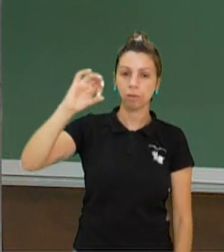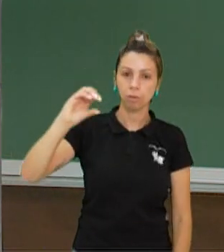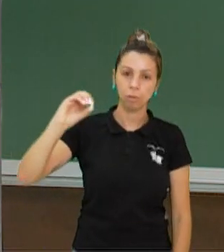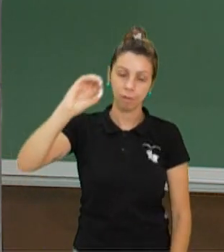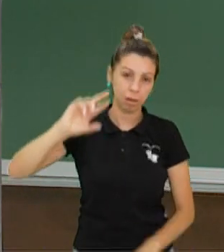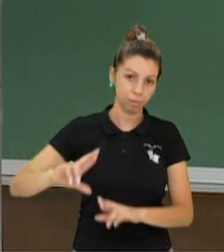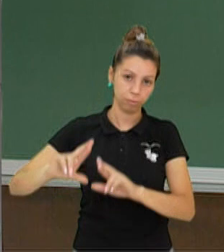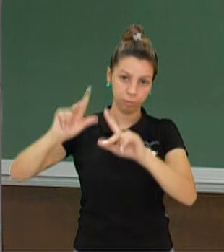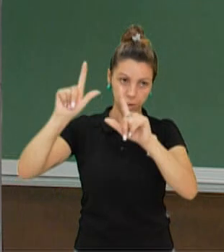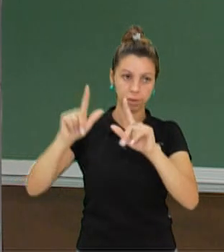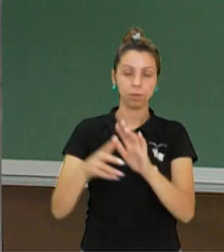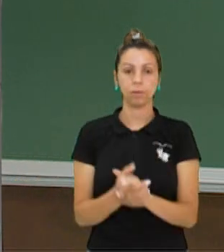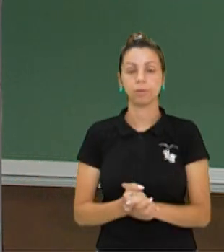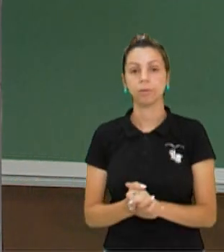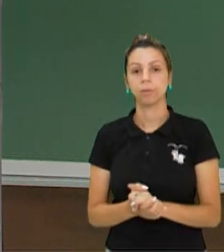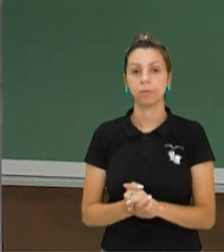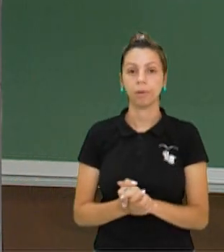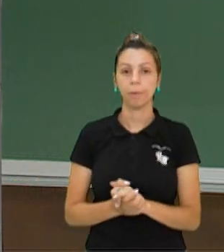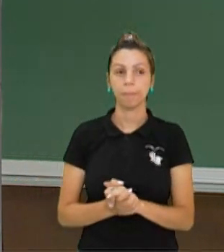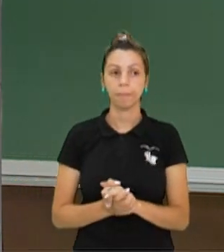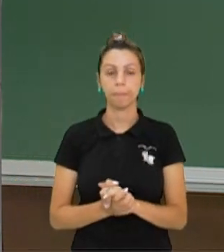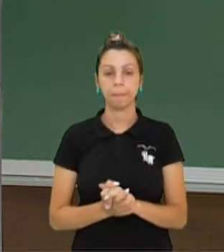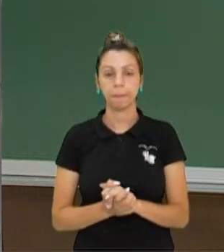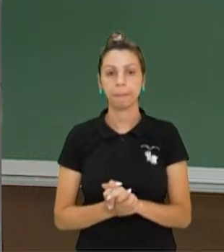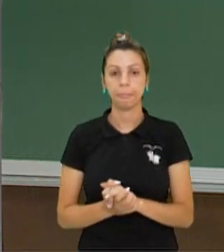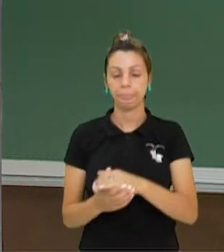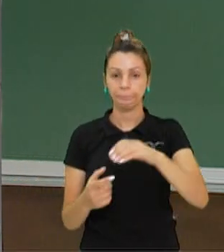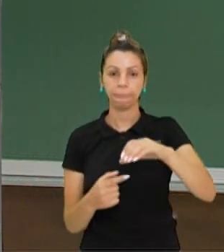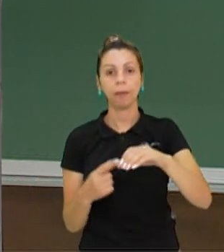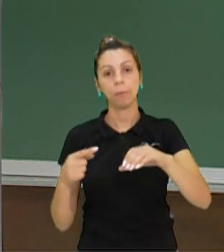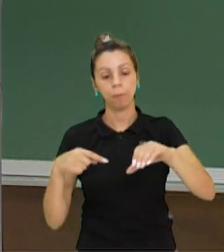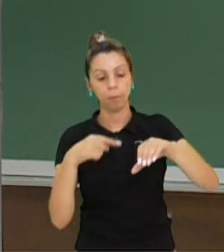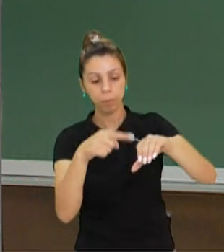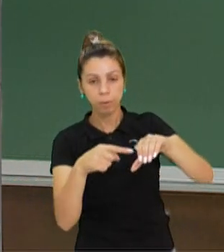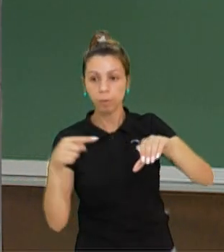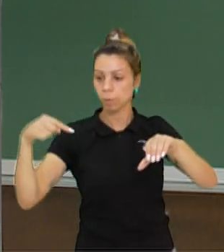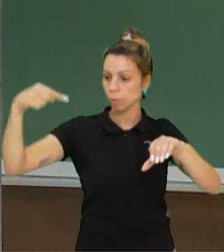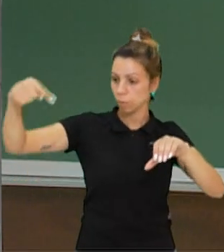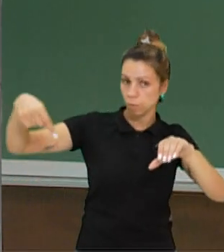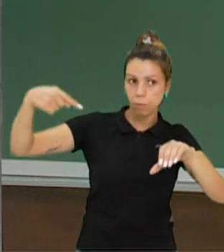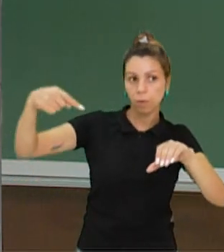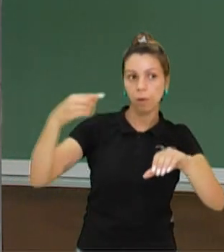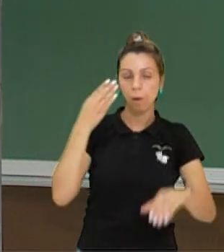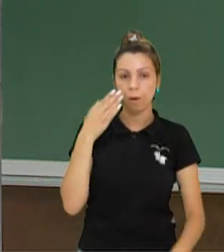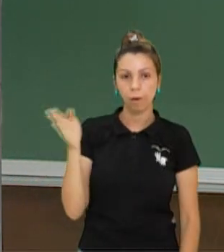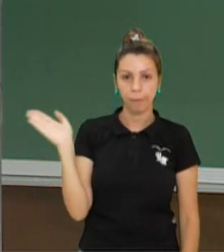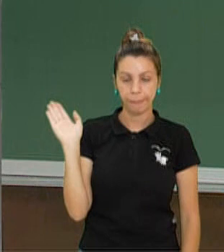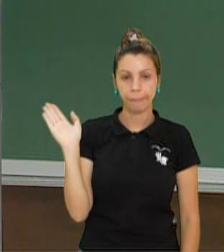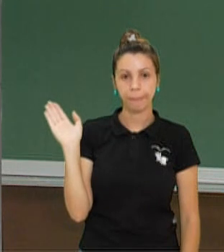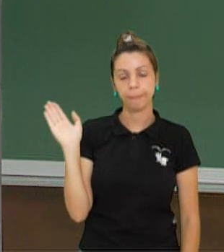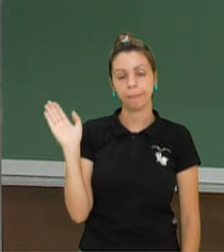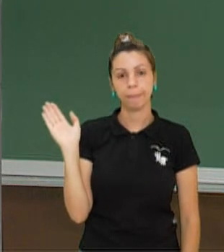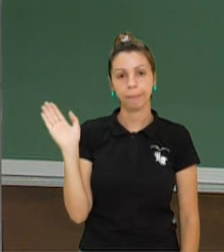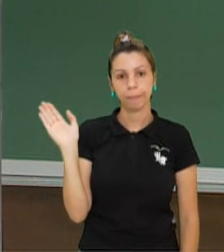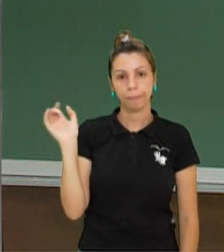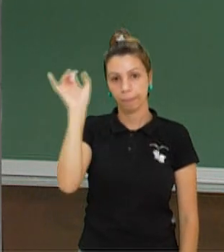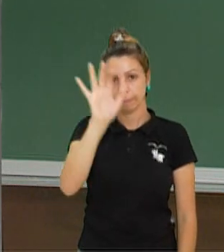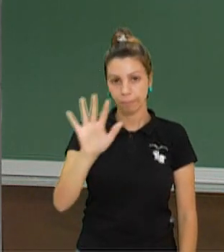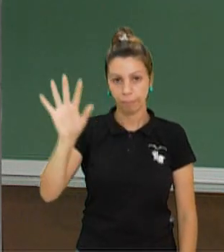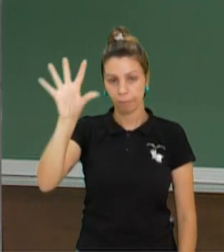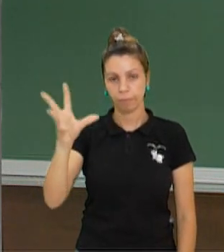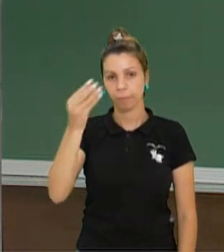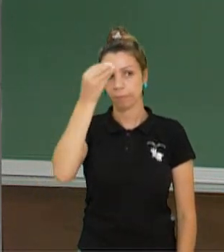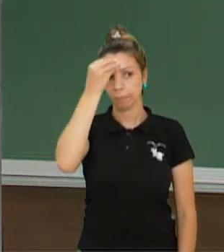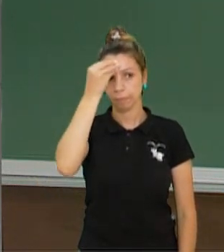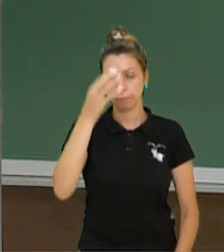e o plano da base, entre os círculos que a gente tem ali. Olha aí para você ter uma ideia, né? Aqui eu